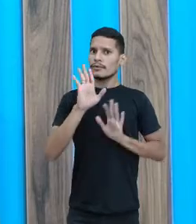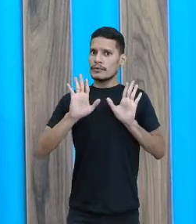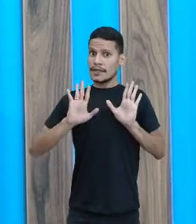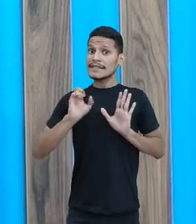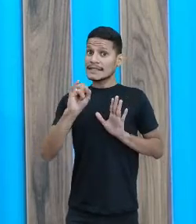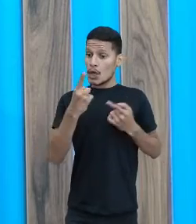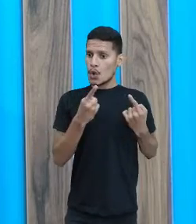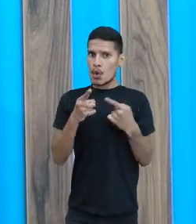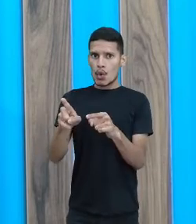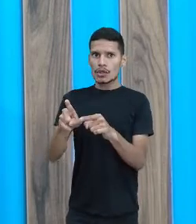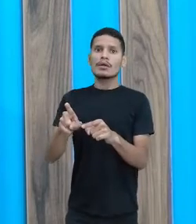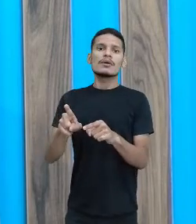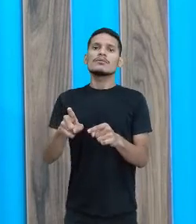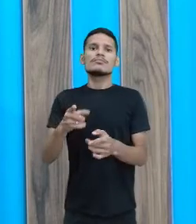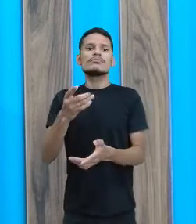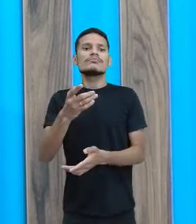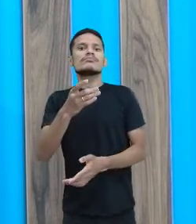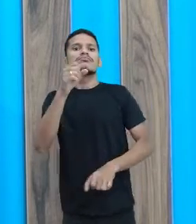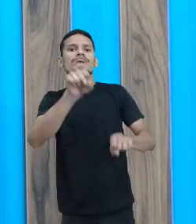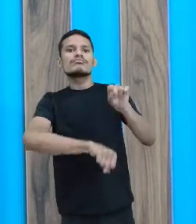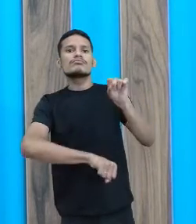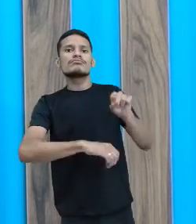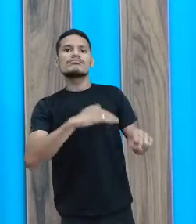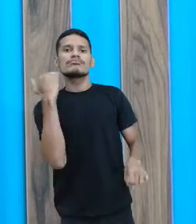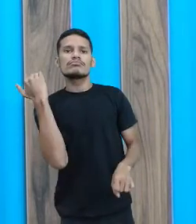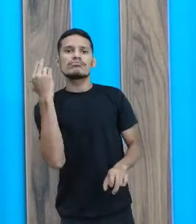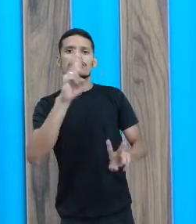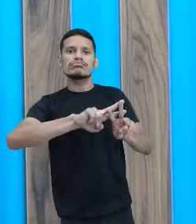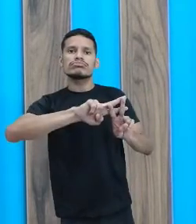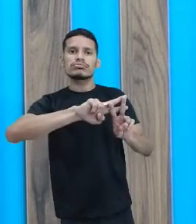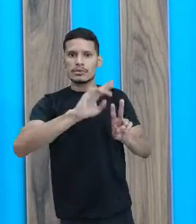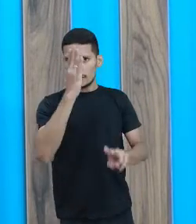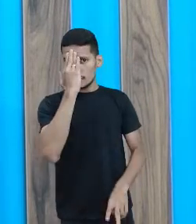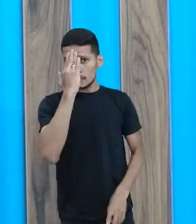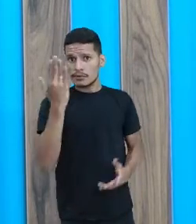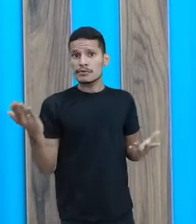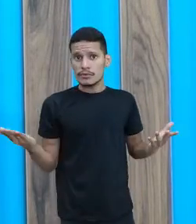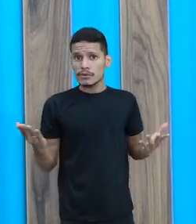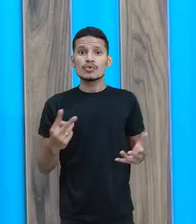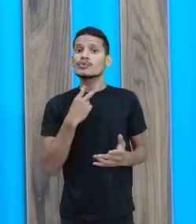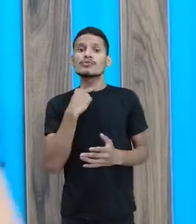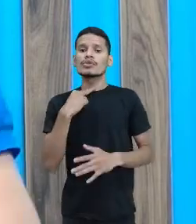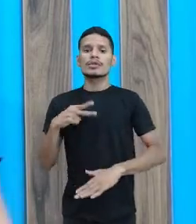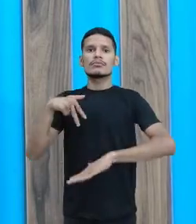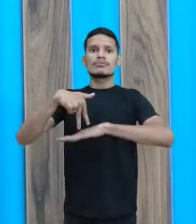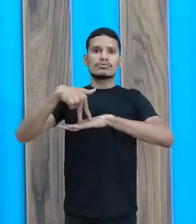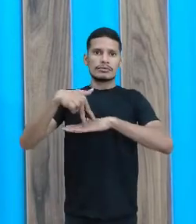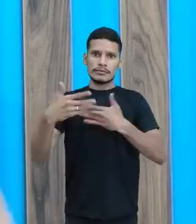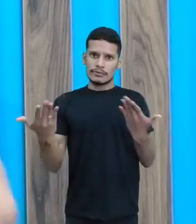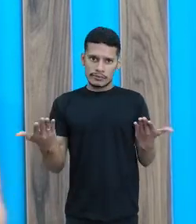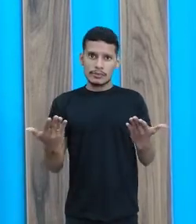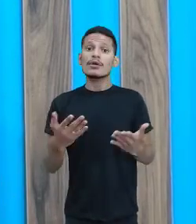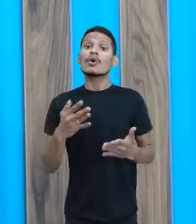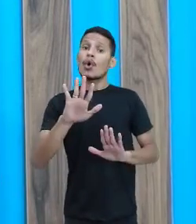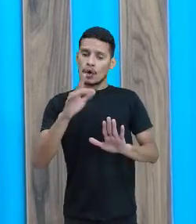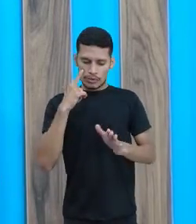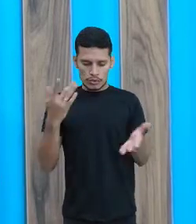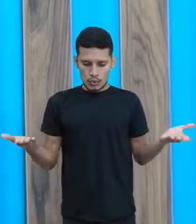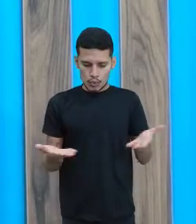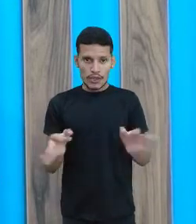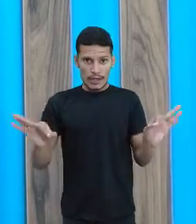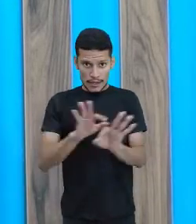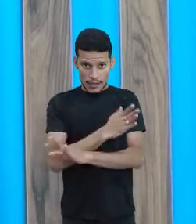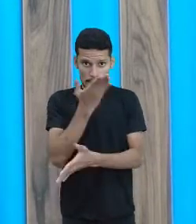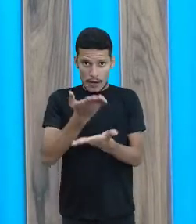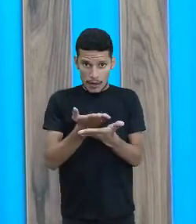se opusesse simplesmente, né, tinha que ficar, né, não podia nem ocupar o posto. Ok, gente, então a gente encerra a nossa aula de